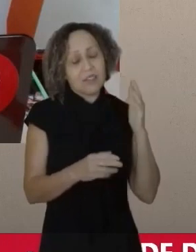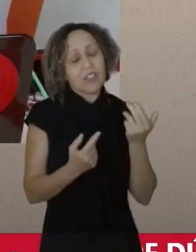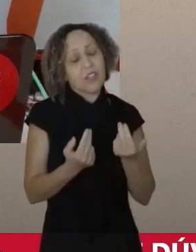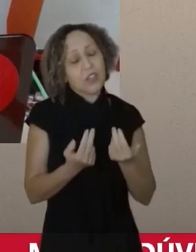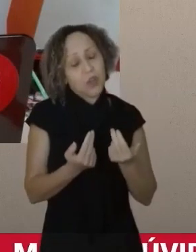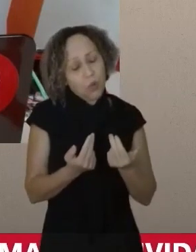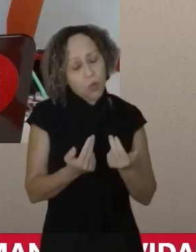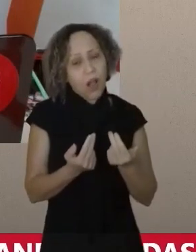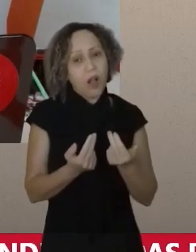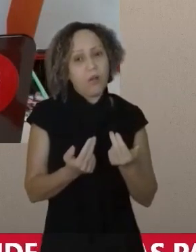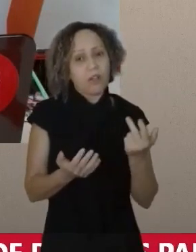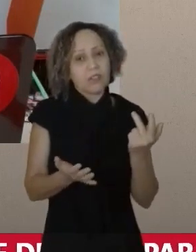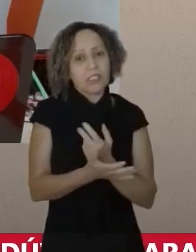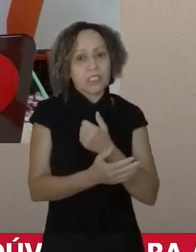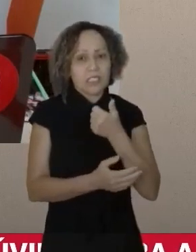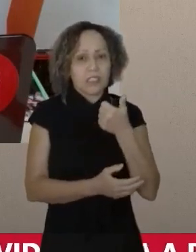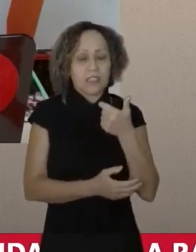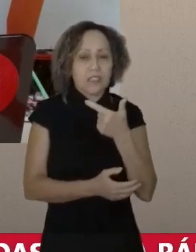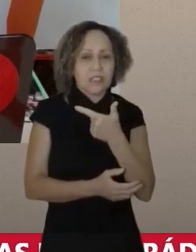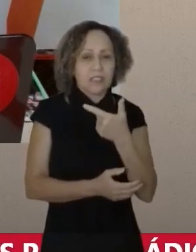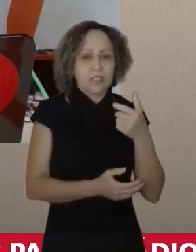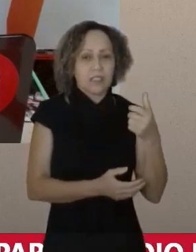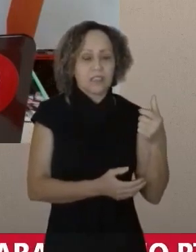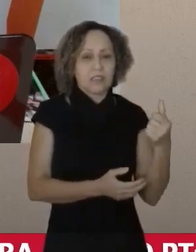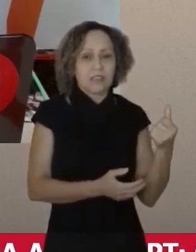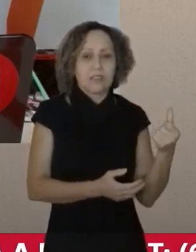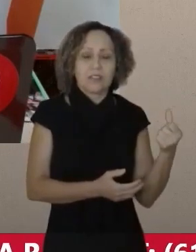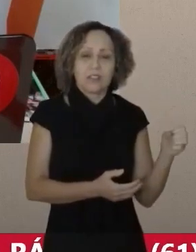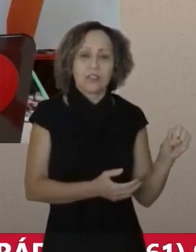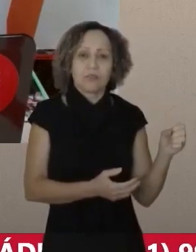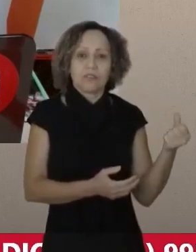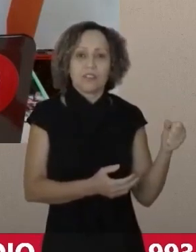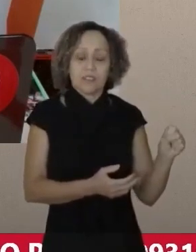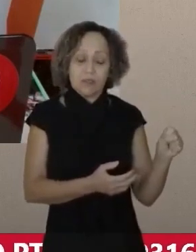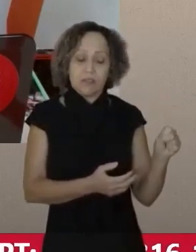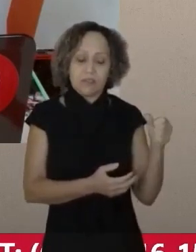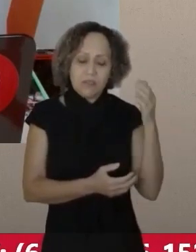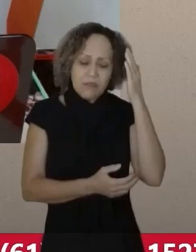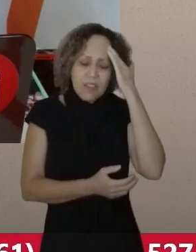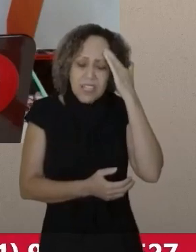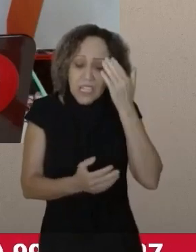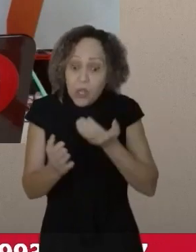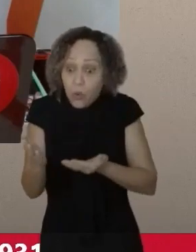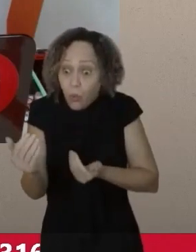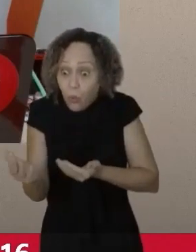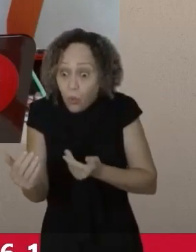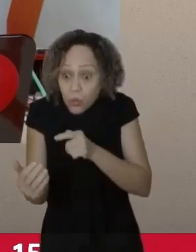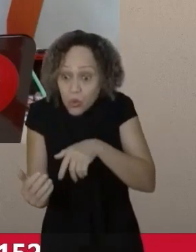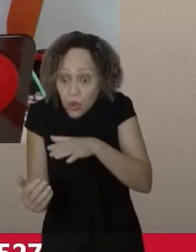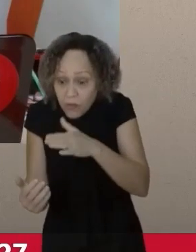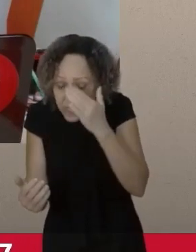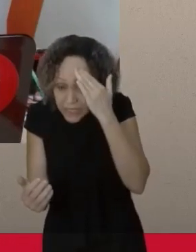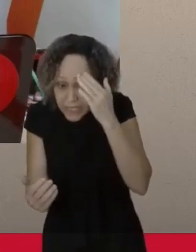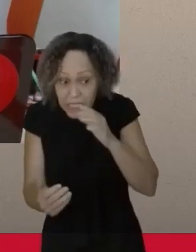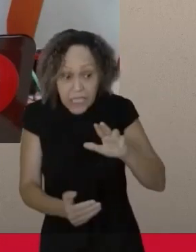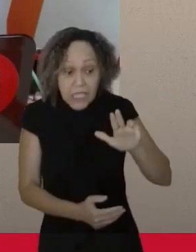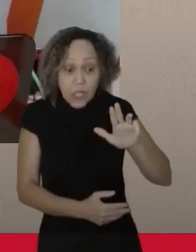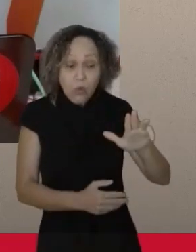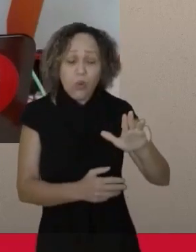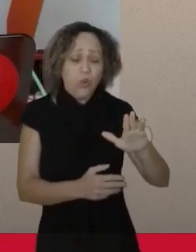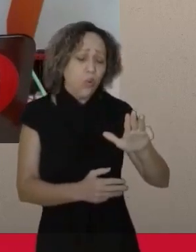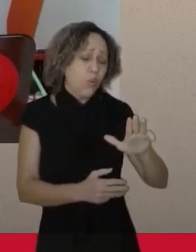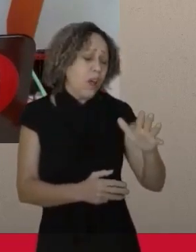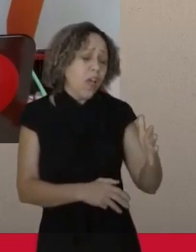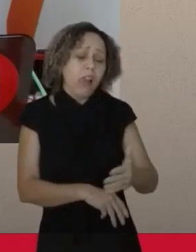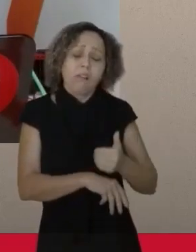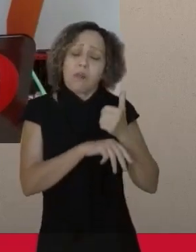PT, fazer com que a juventude brasileira entenda que Lula é a nossa melhor opção, é o único que pode fazer com que a